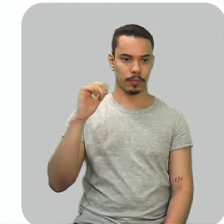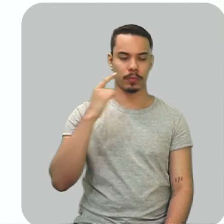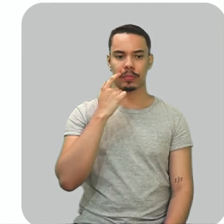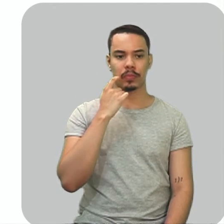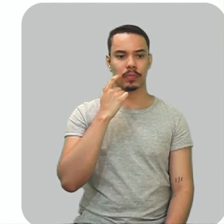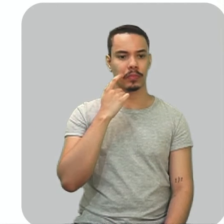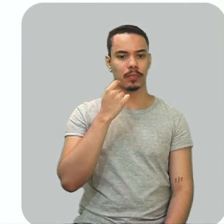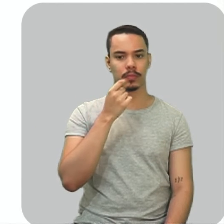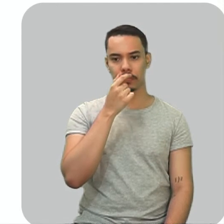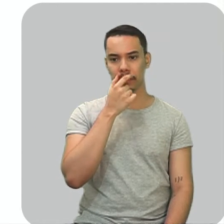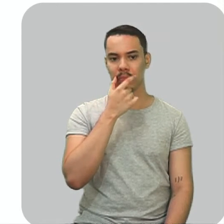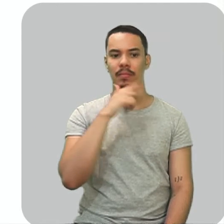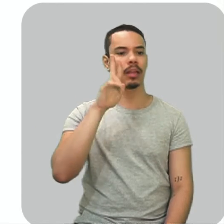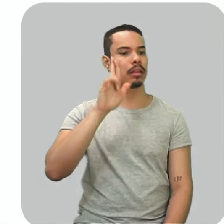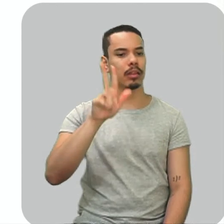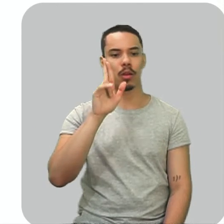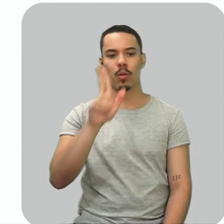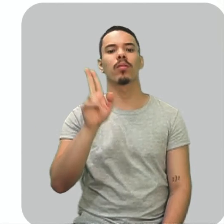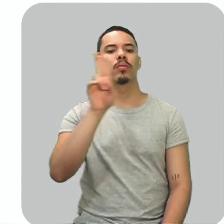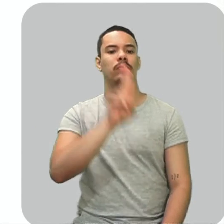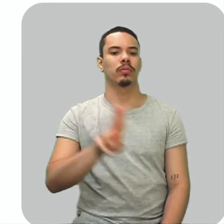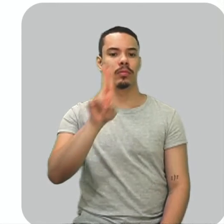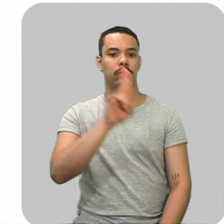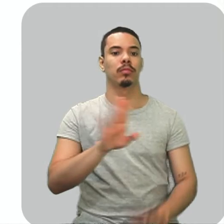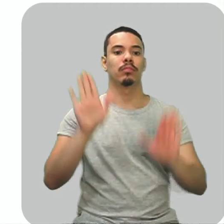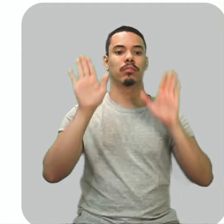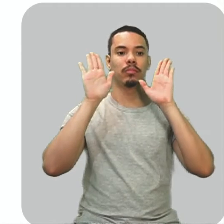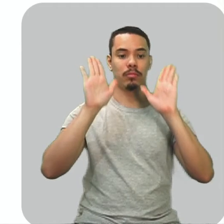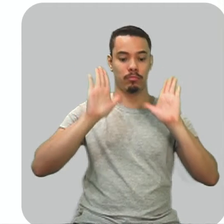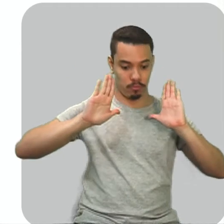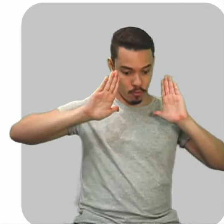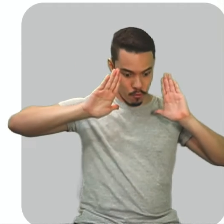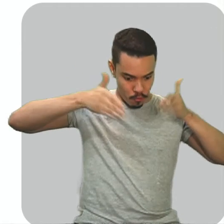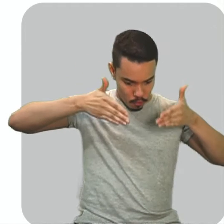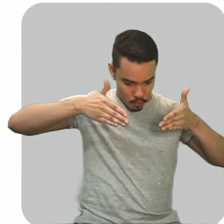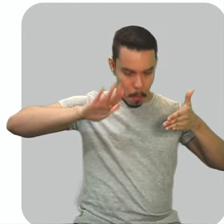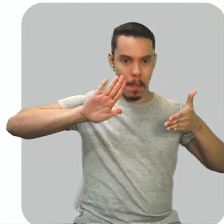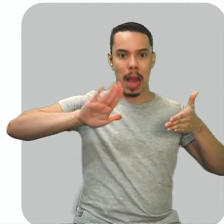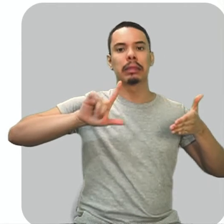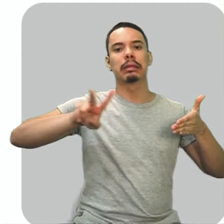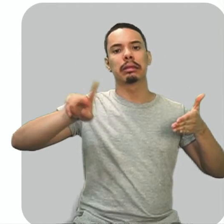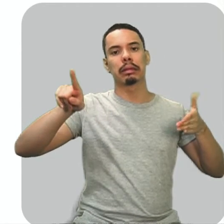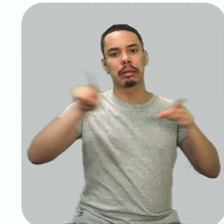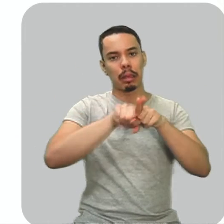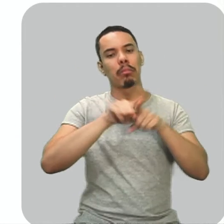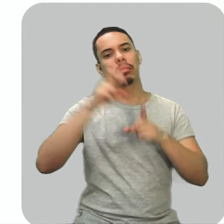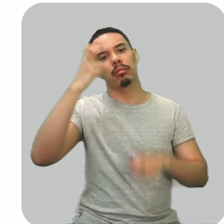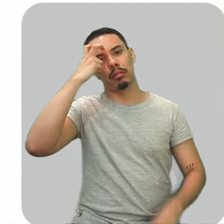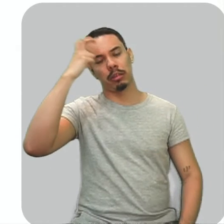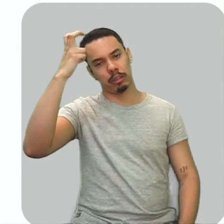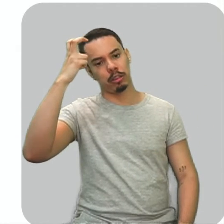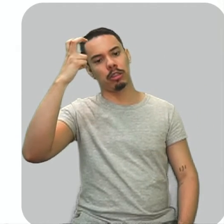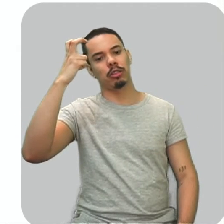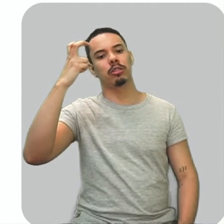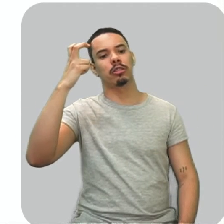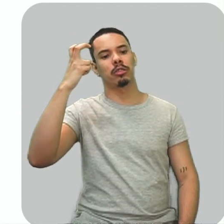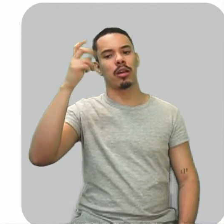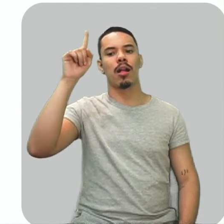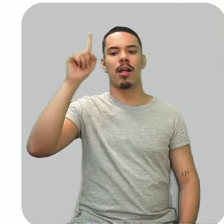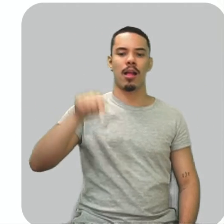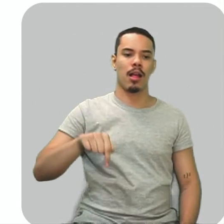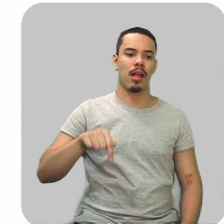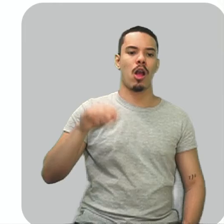é só é aplicado mas inteligente eu coloquei aí mas